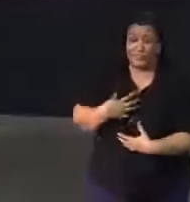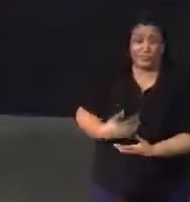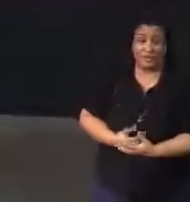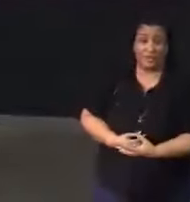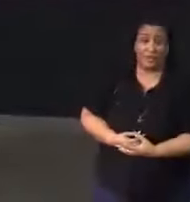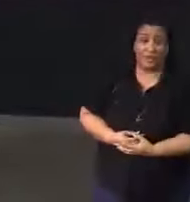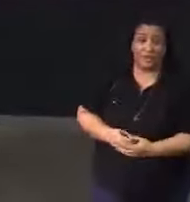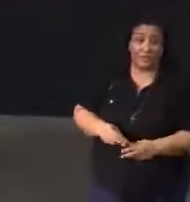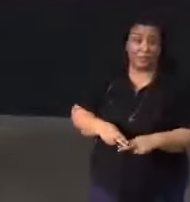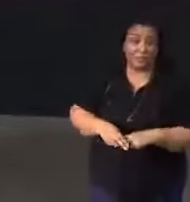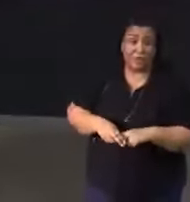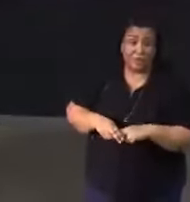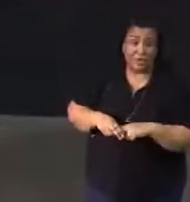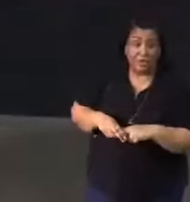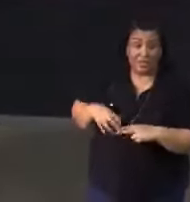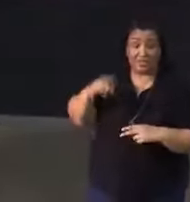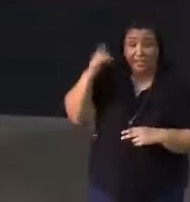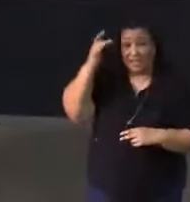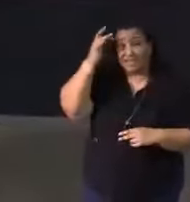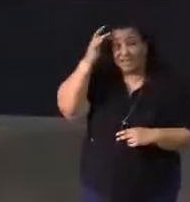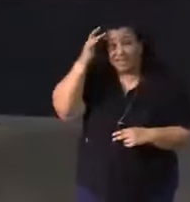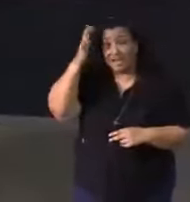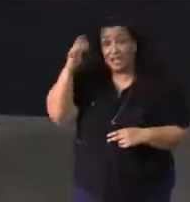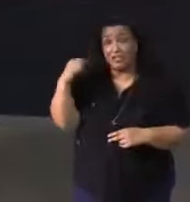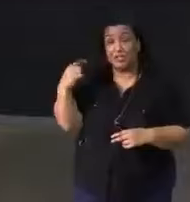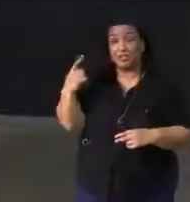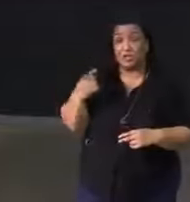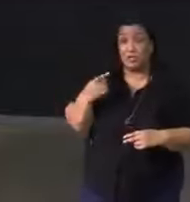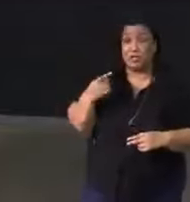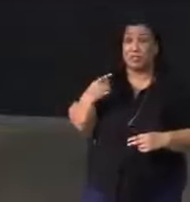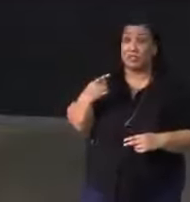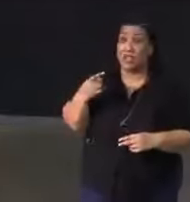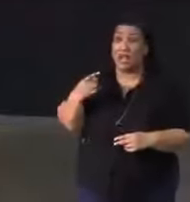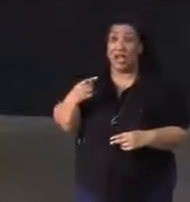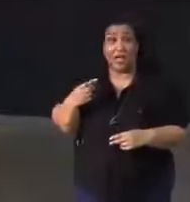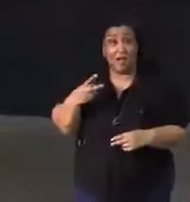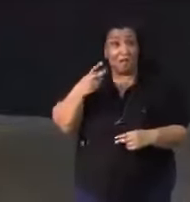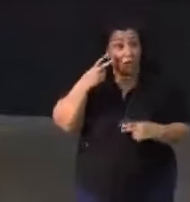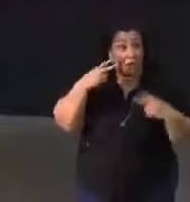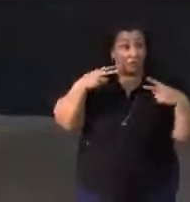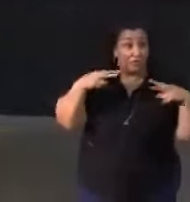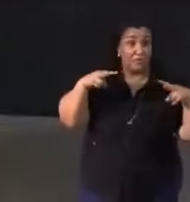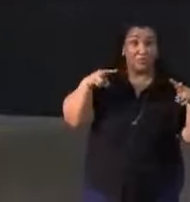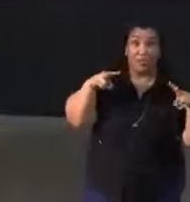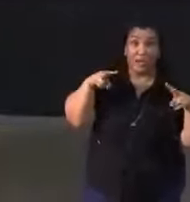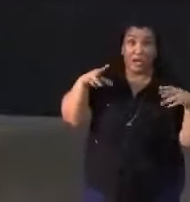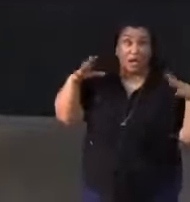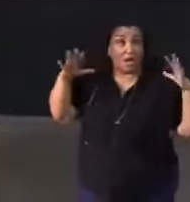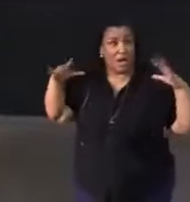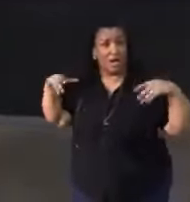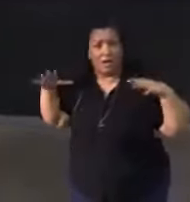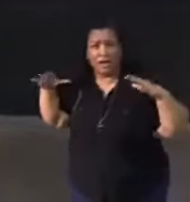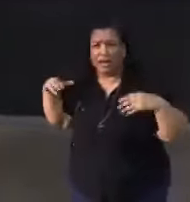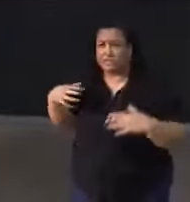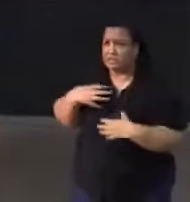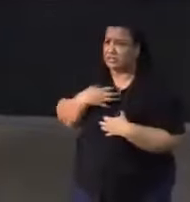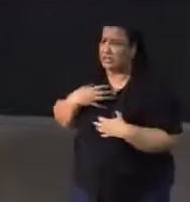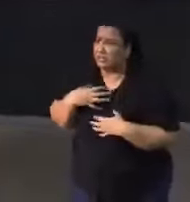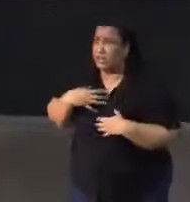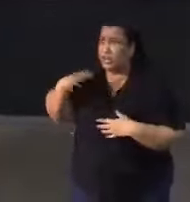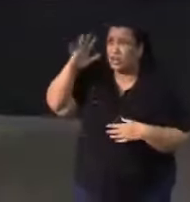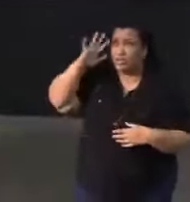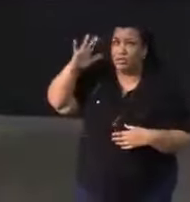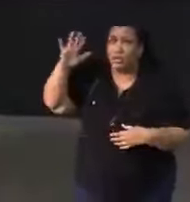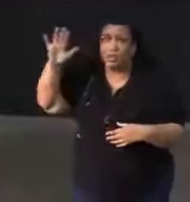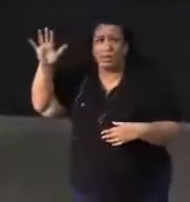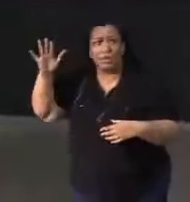Por isso é tão fácil a gente dizer que viu Deus, que viu anjo, que viu sarça arder, que sentiu isso, que sonhou com aquilo, que